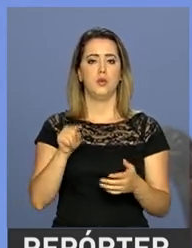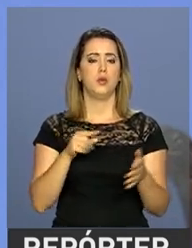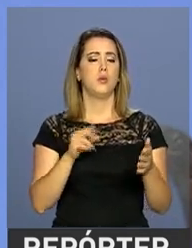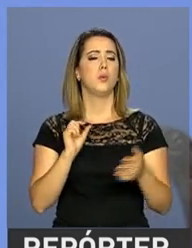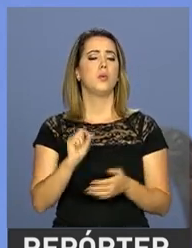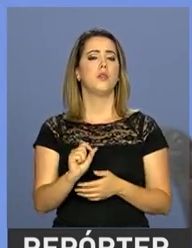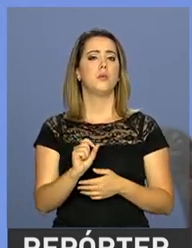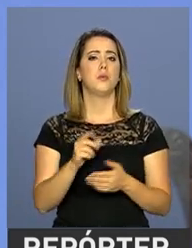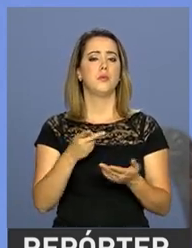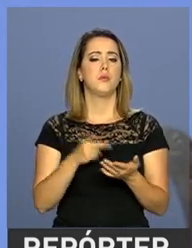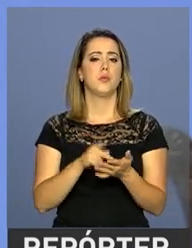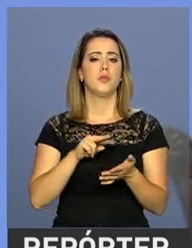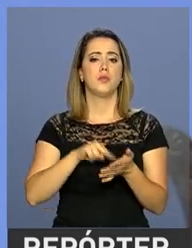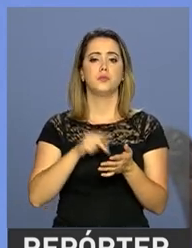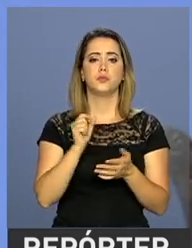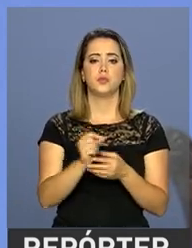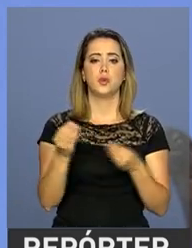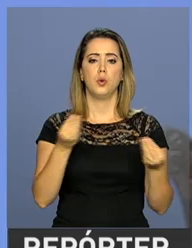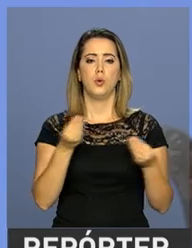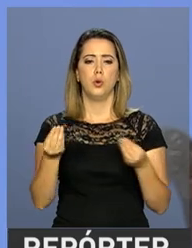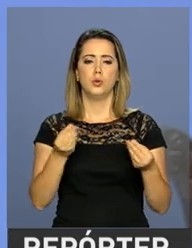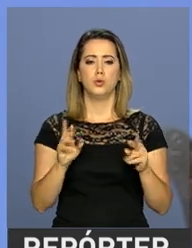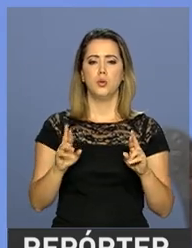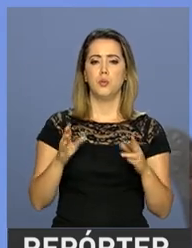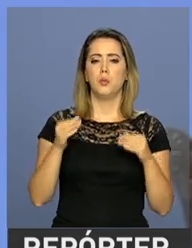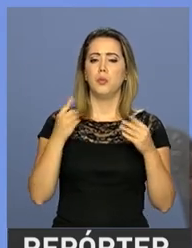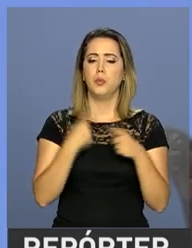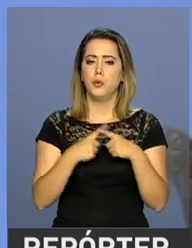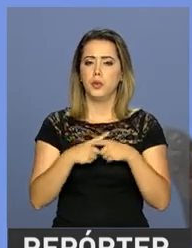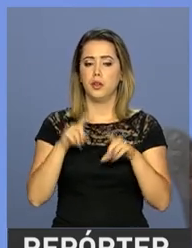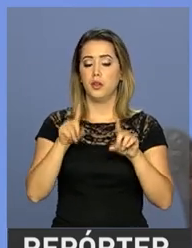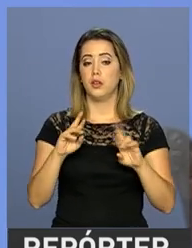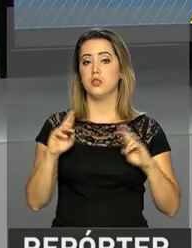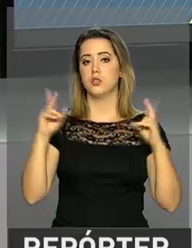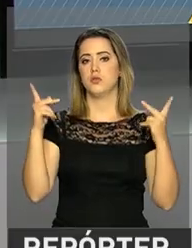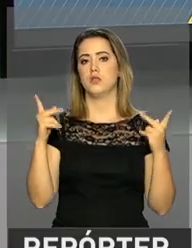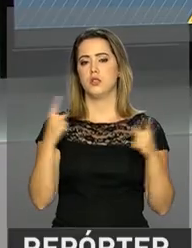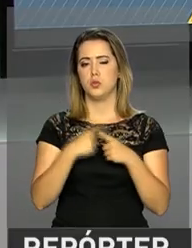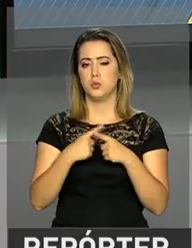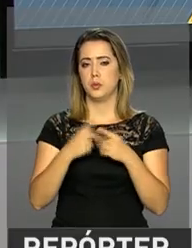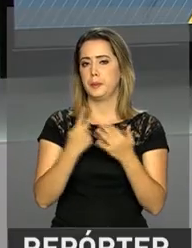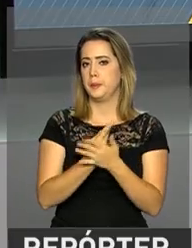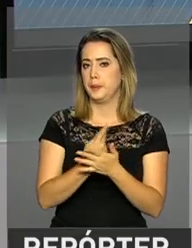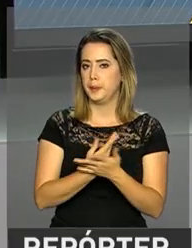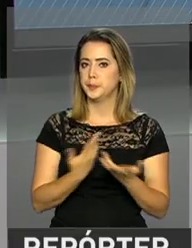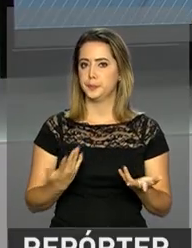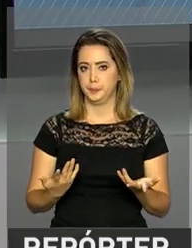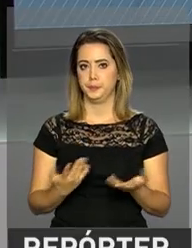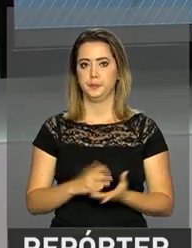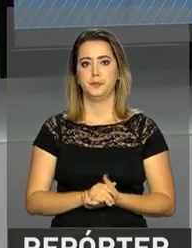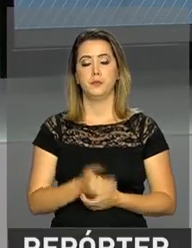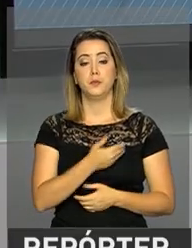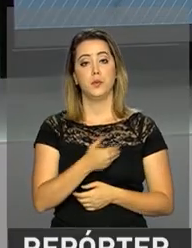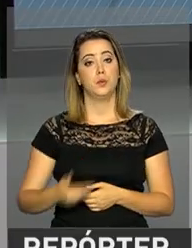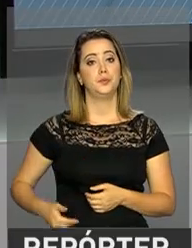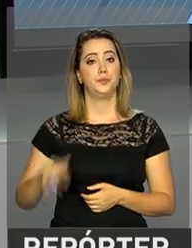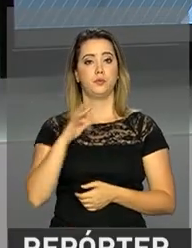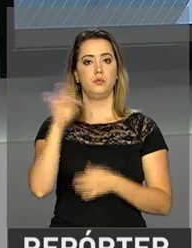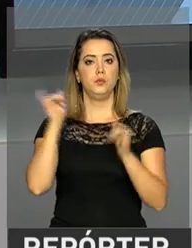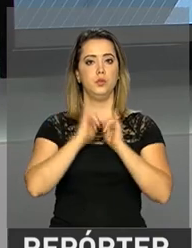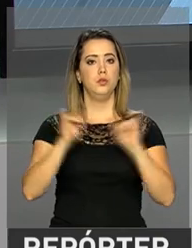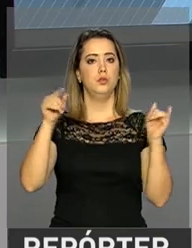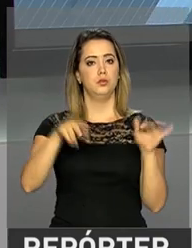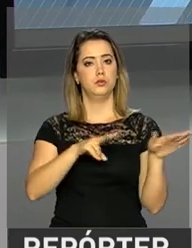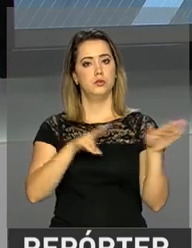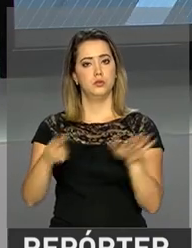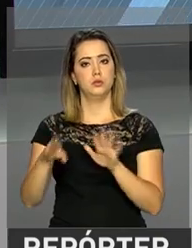que que você faz para caracterizar algo como produção local ou não. O governo federal lançou nesta semana